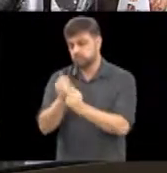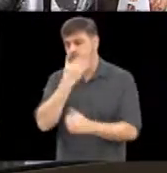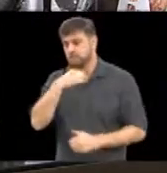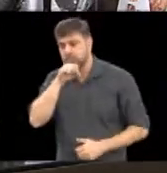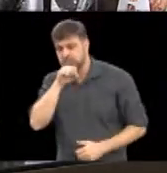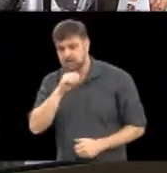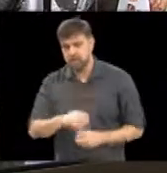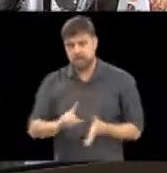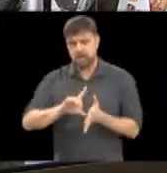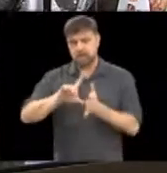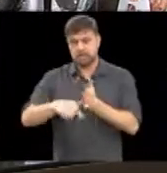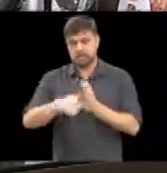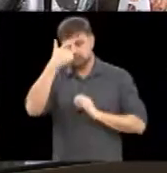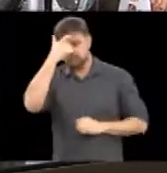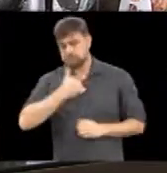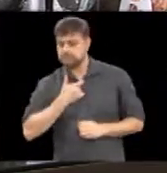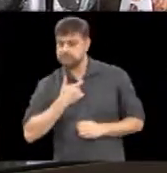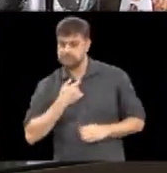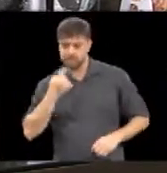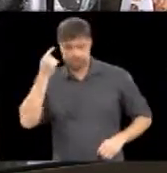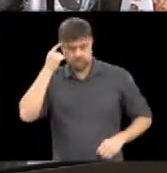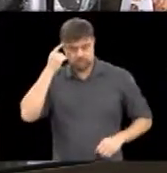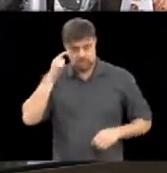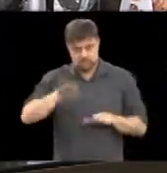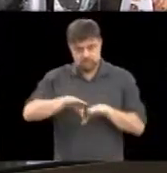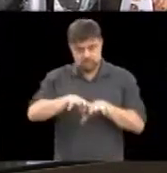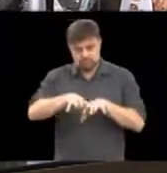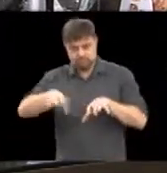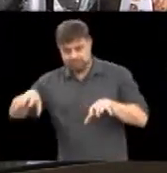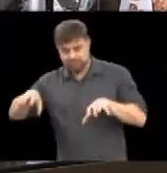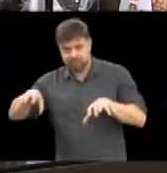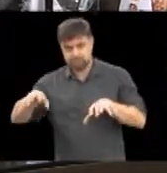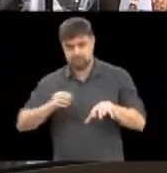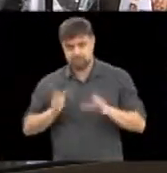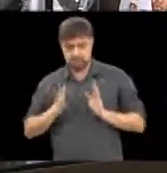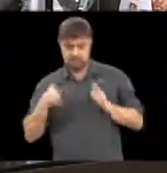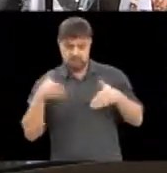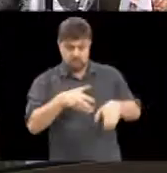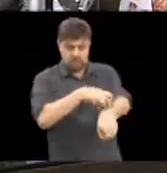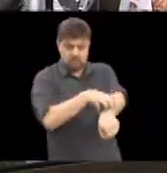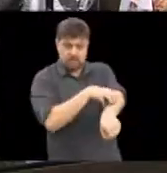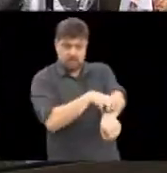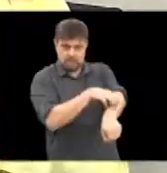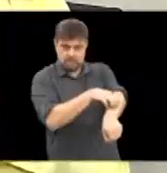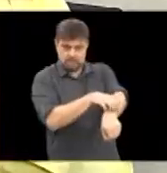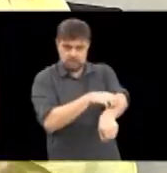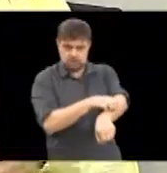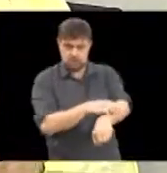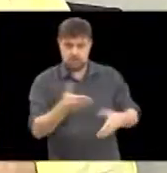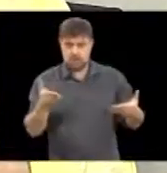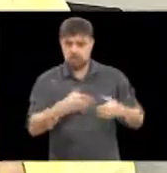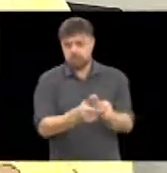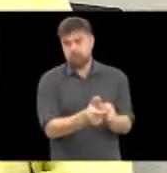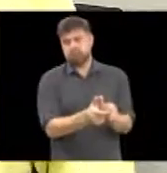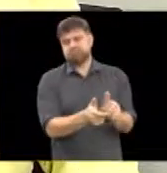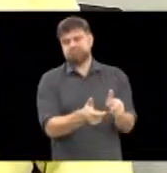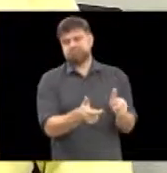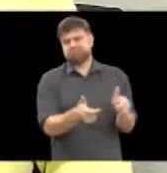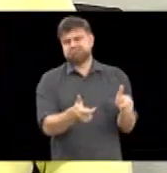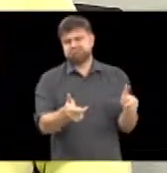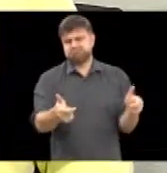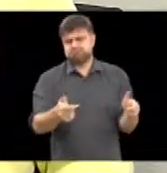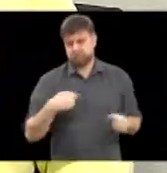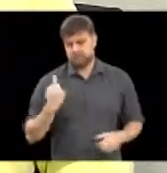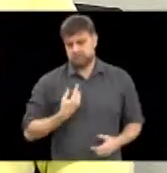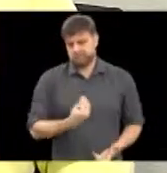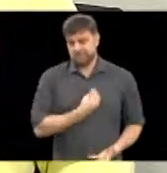que eu acabei deixando a cirurgia e fui mais para a área de alergia, que hoje aumentou muito a